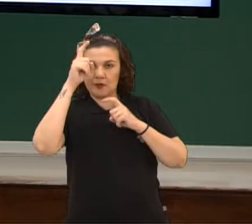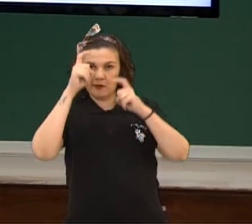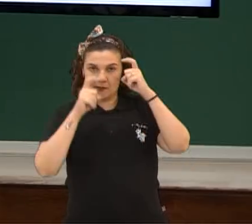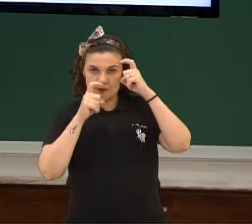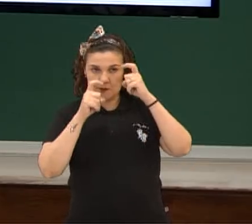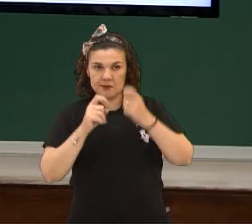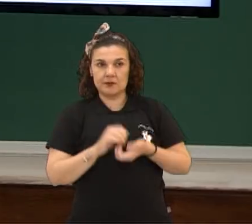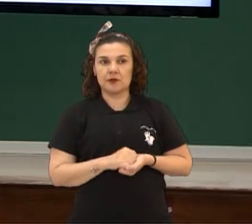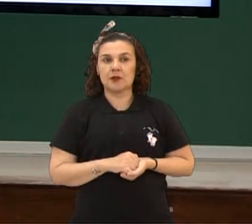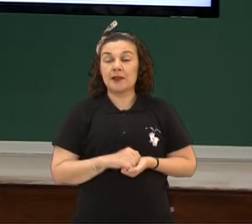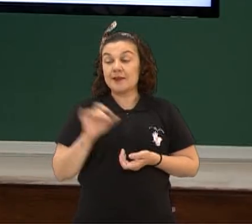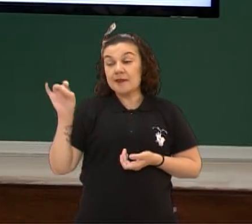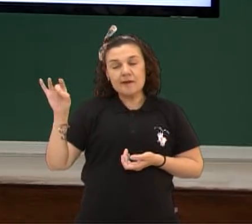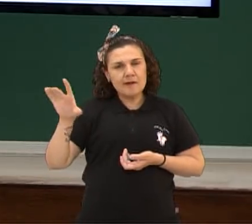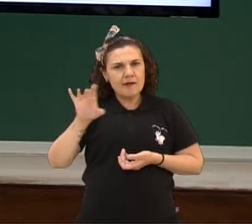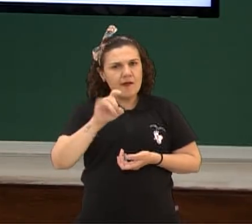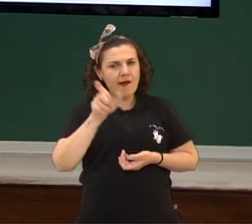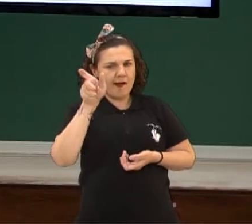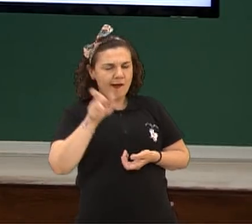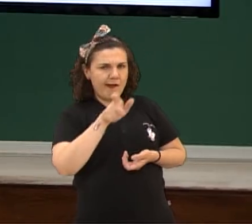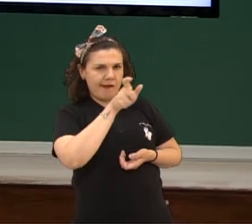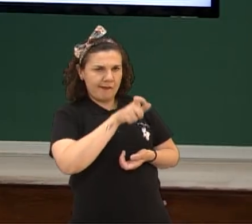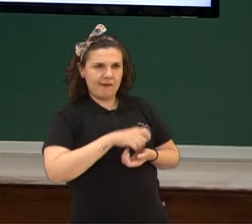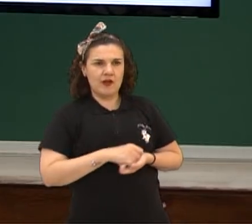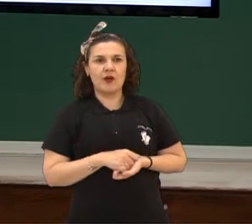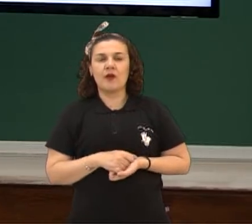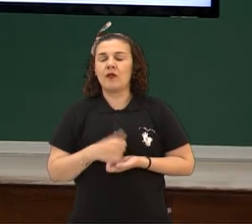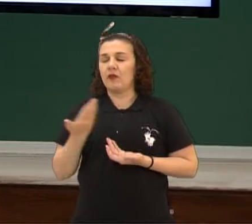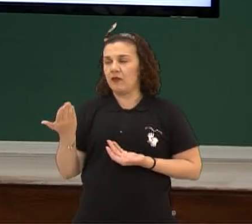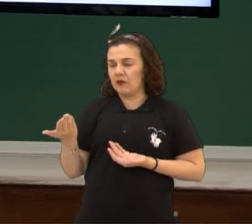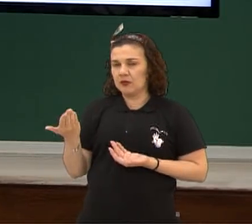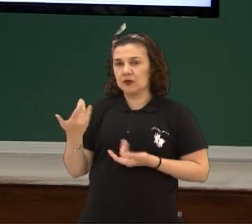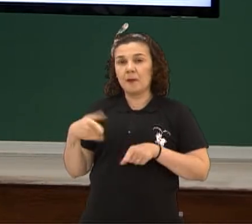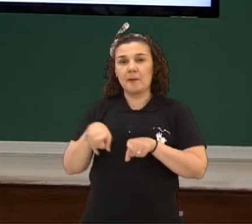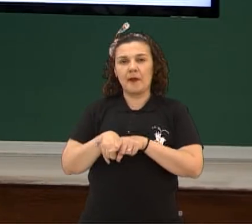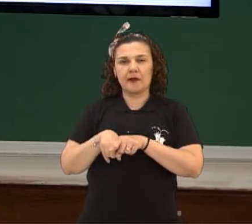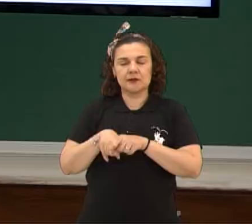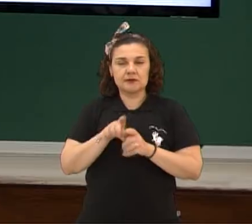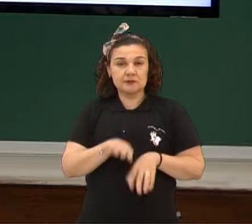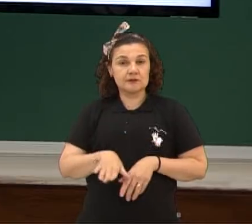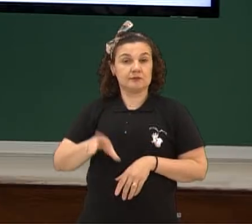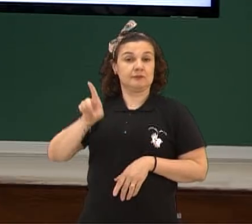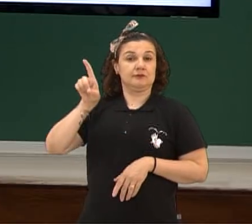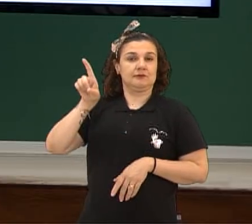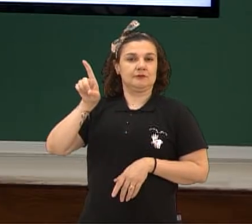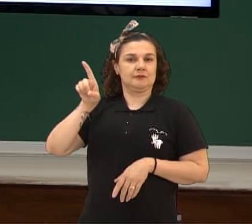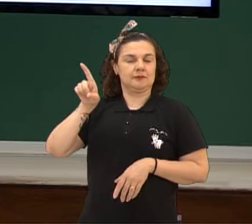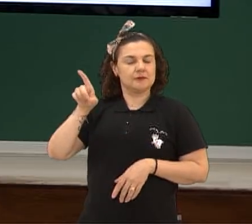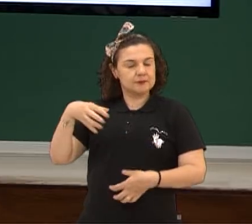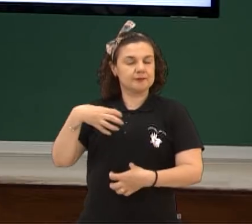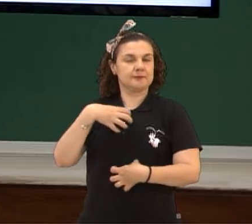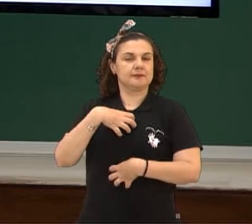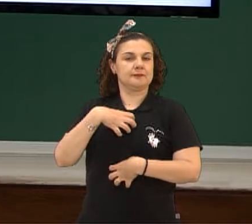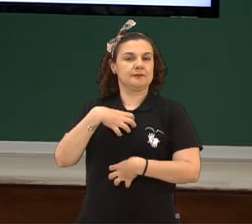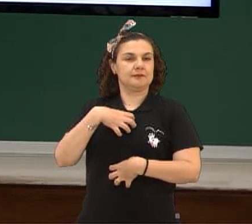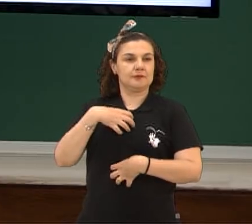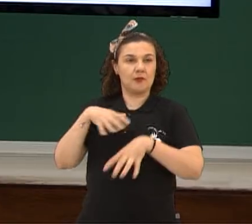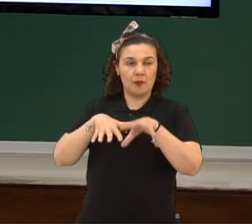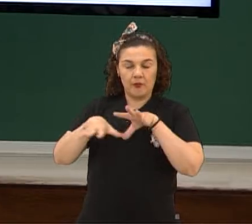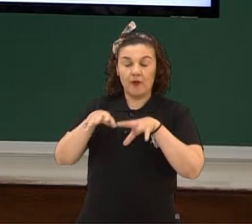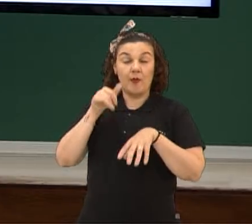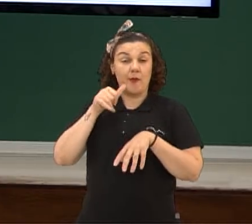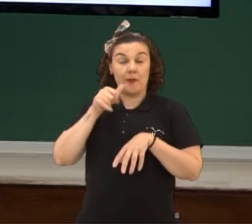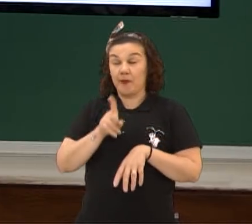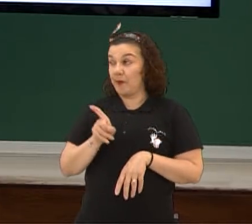expressões faciais de cada um desses personagens, bem como outros recursos que representam este movimento aqui também,